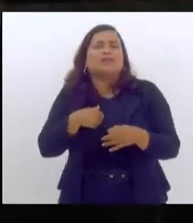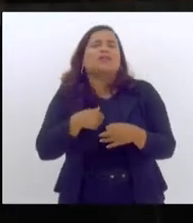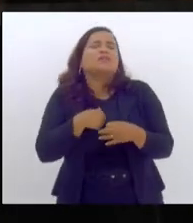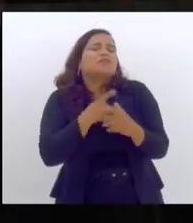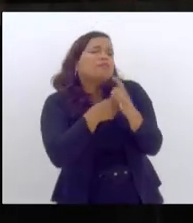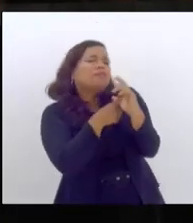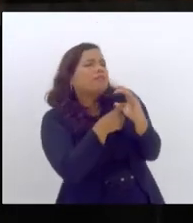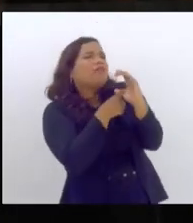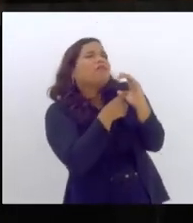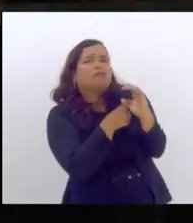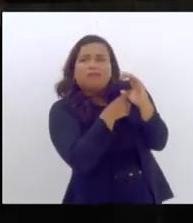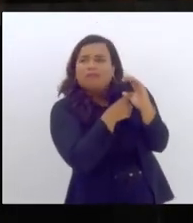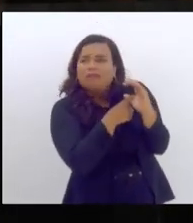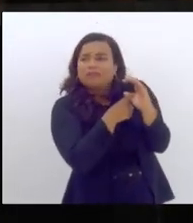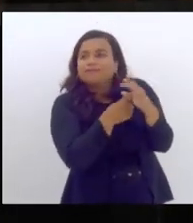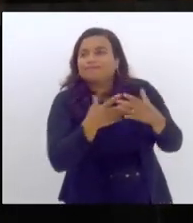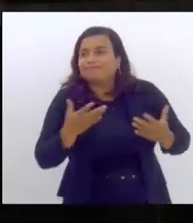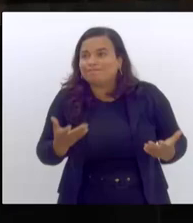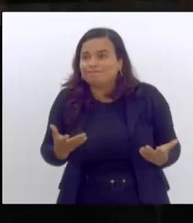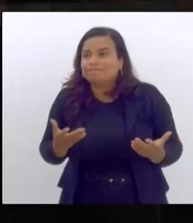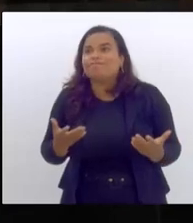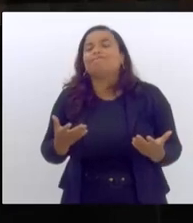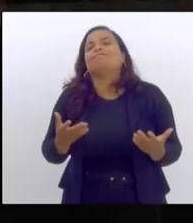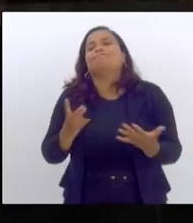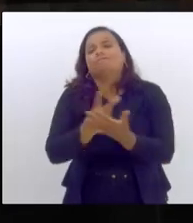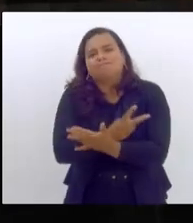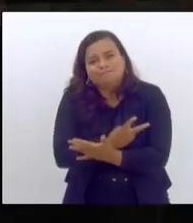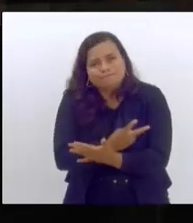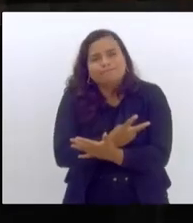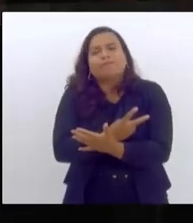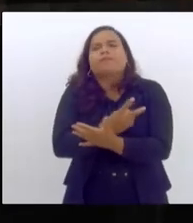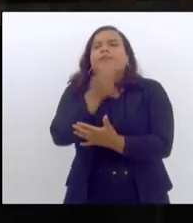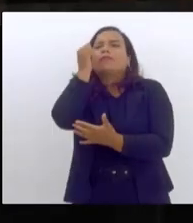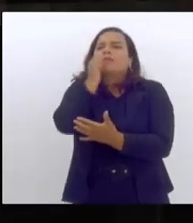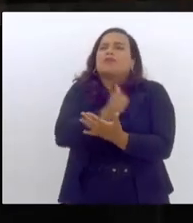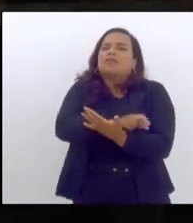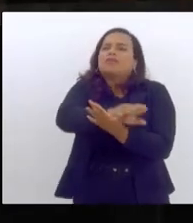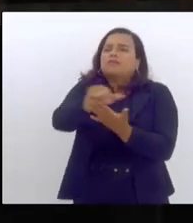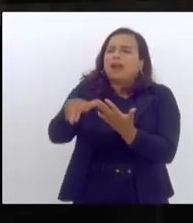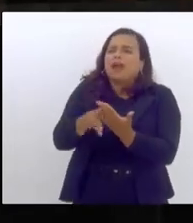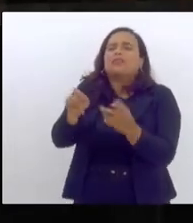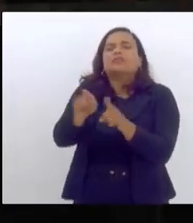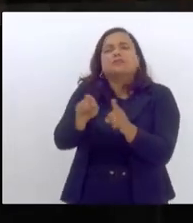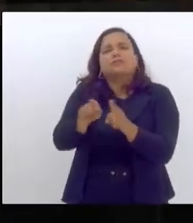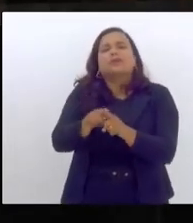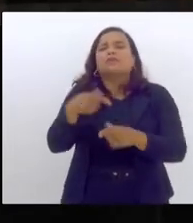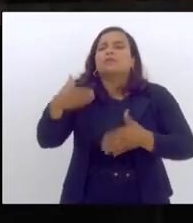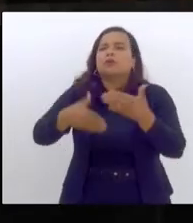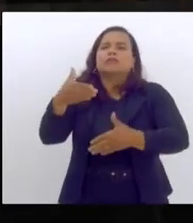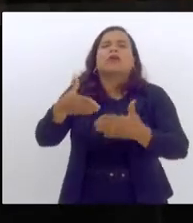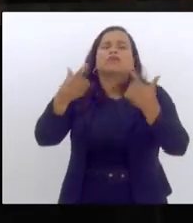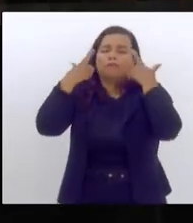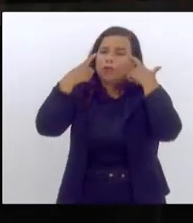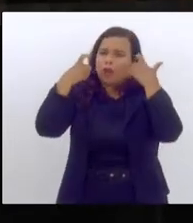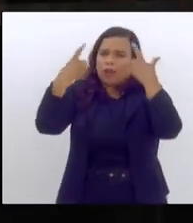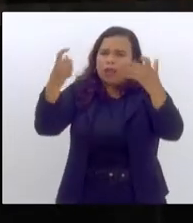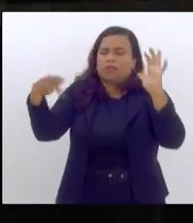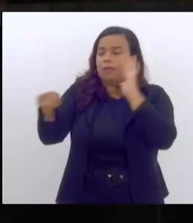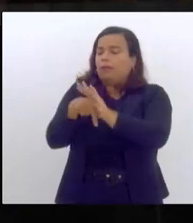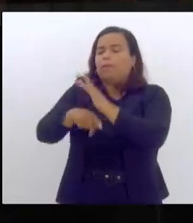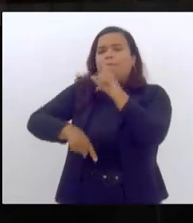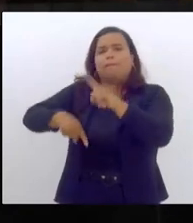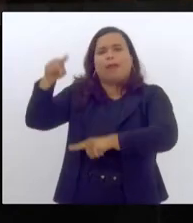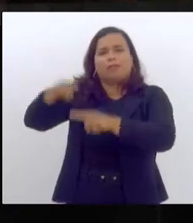dependente emocionalmente. Para além disso, tem as mulheres que estão num processo de violência patrimonial. O que isso